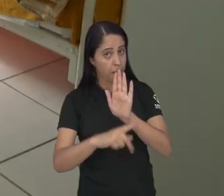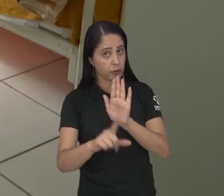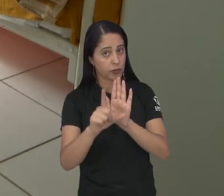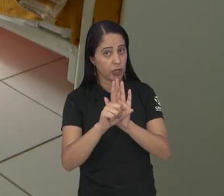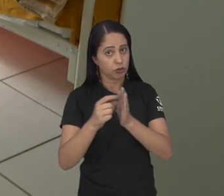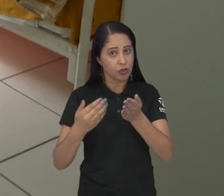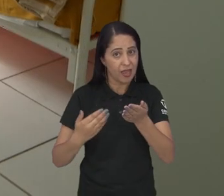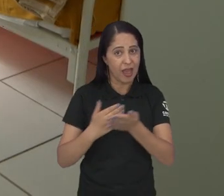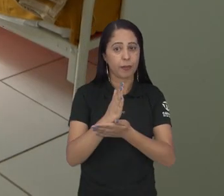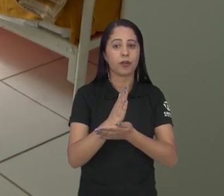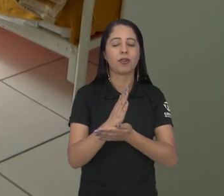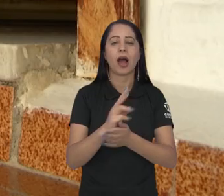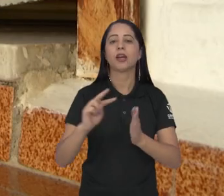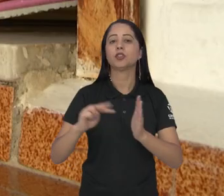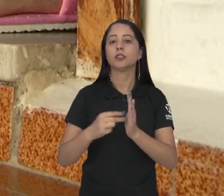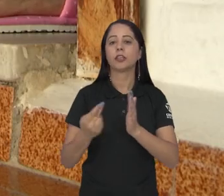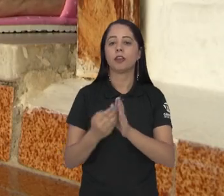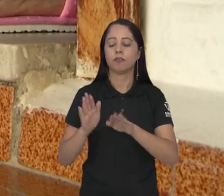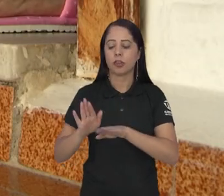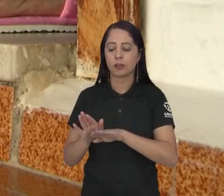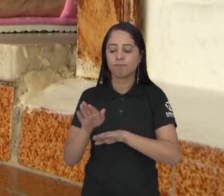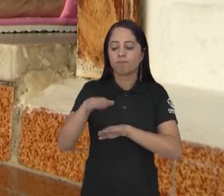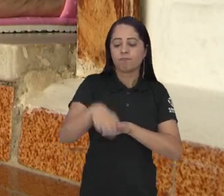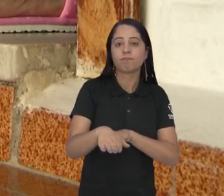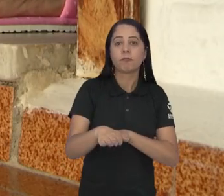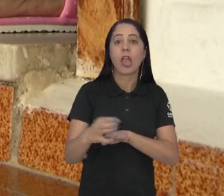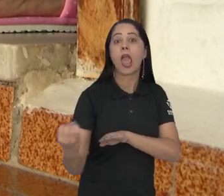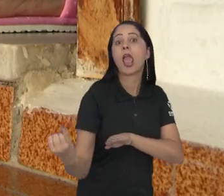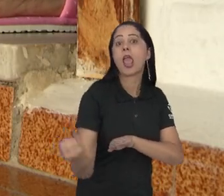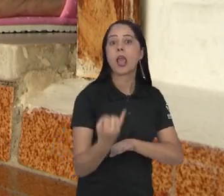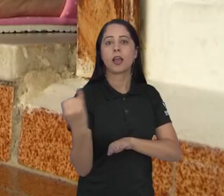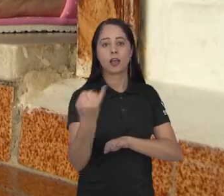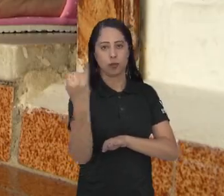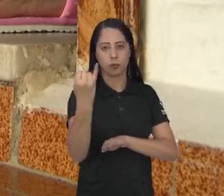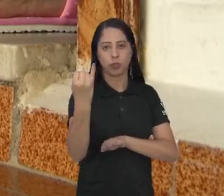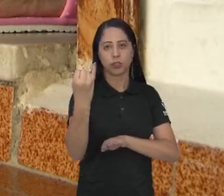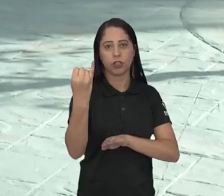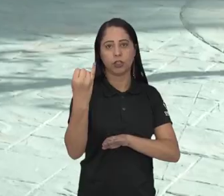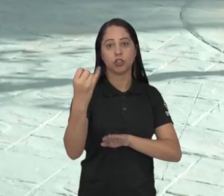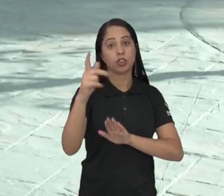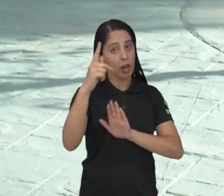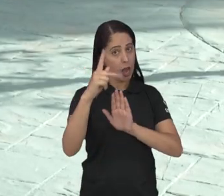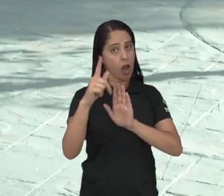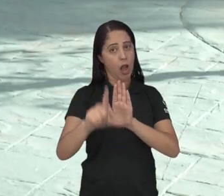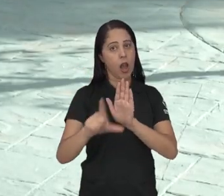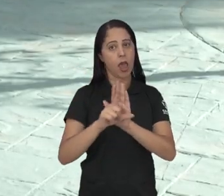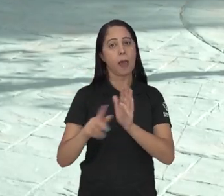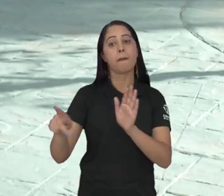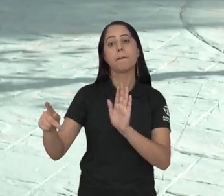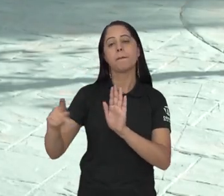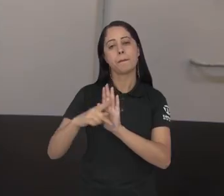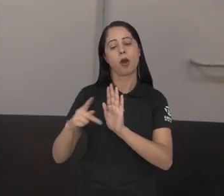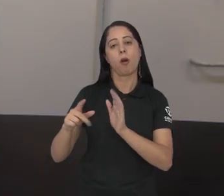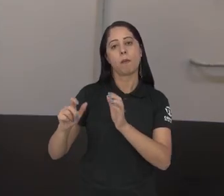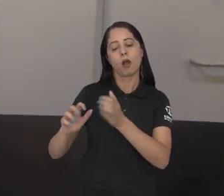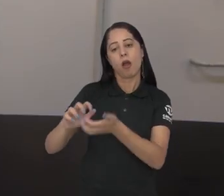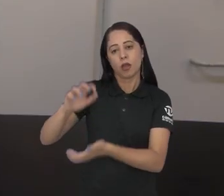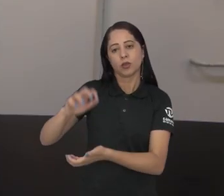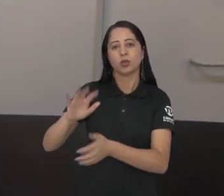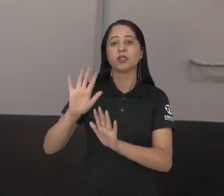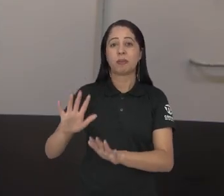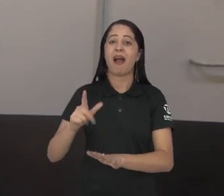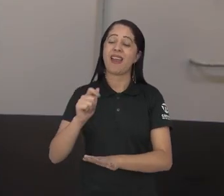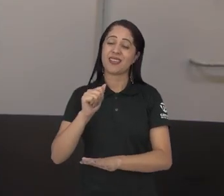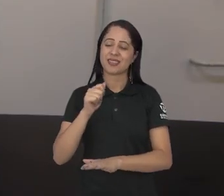aprovação desse projeto de lei seria um primeiro passo importante para a demandas voltadas para os idosos mas ela